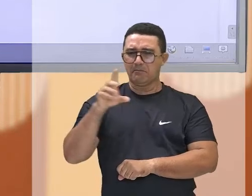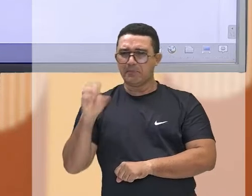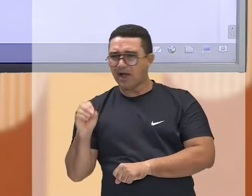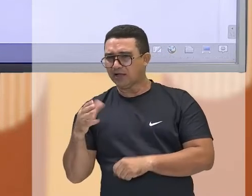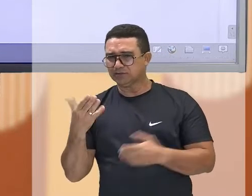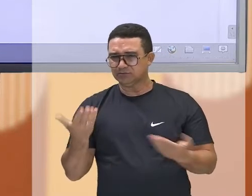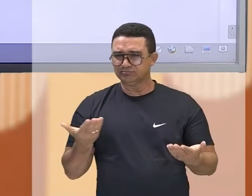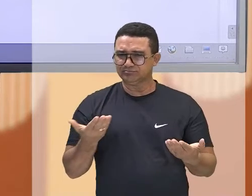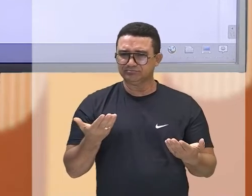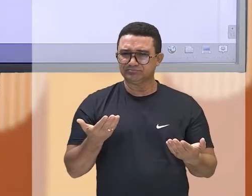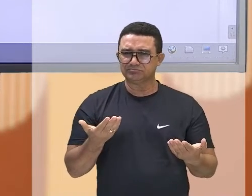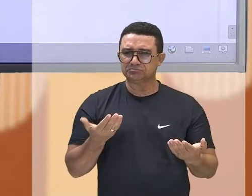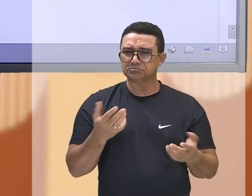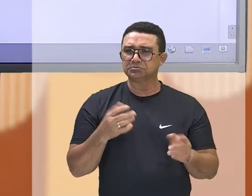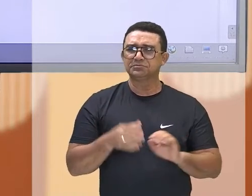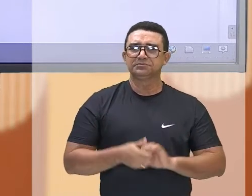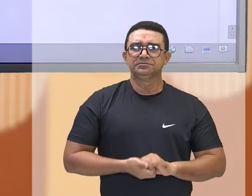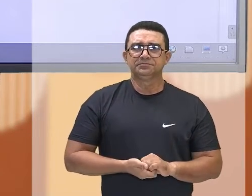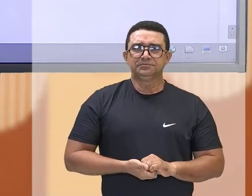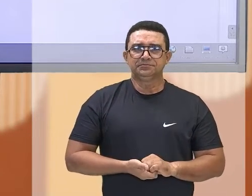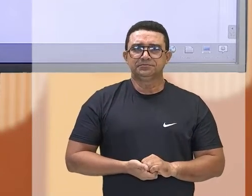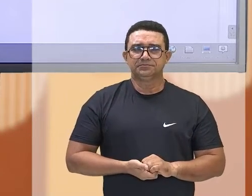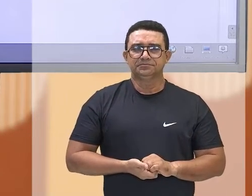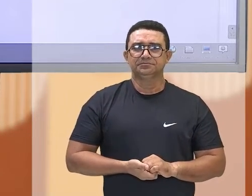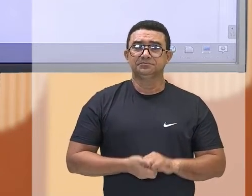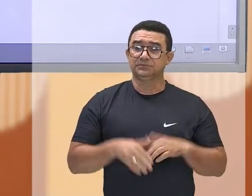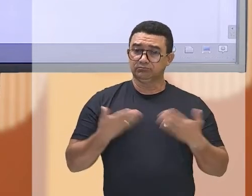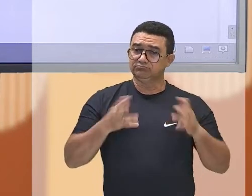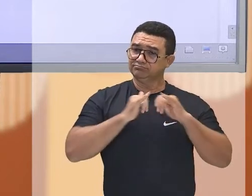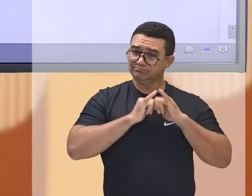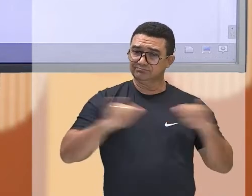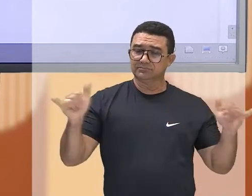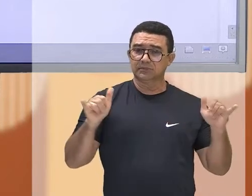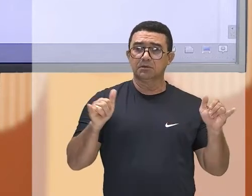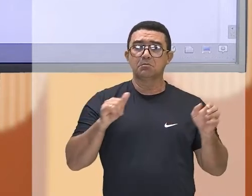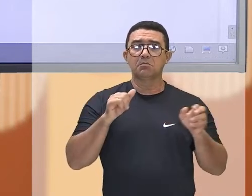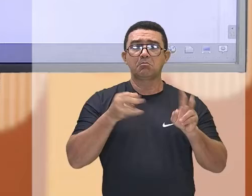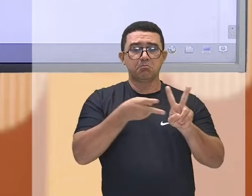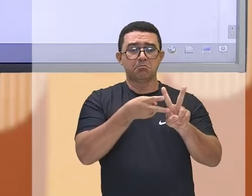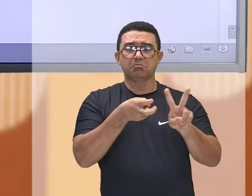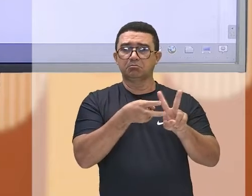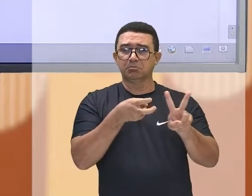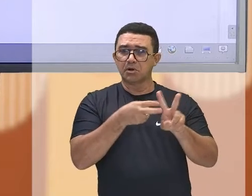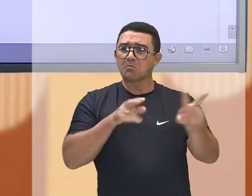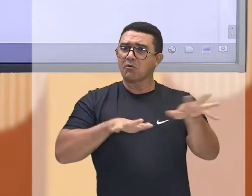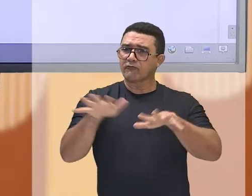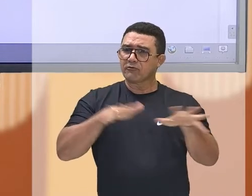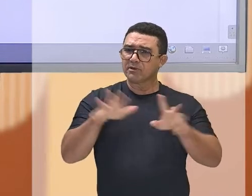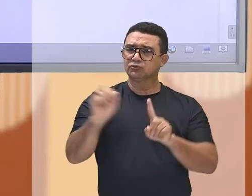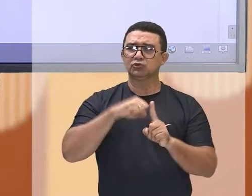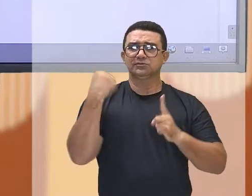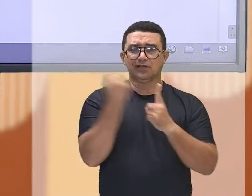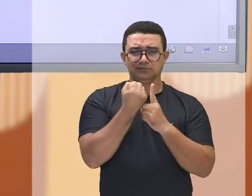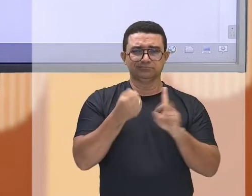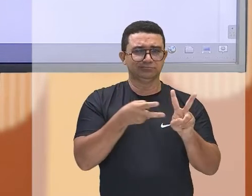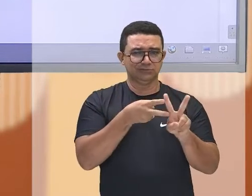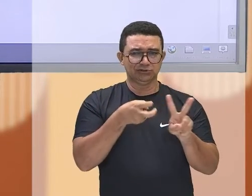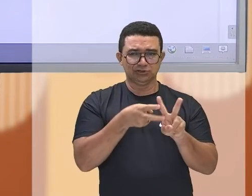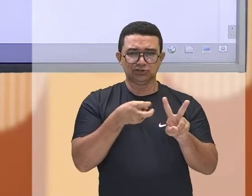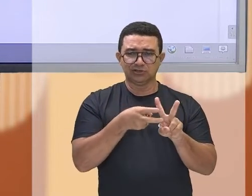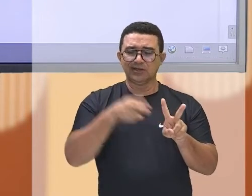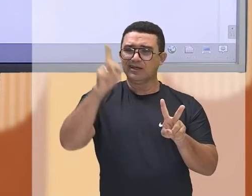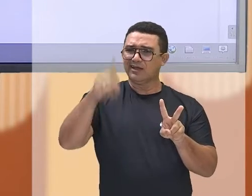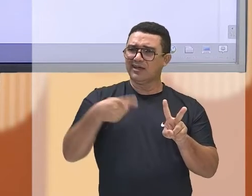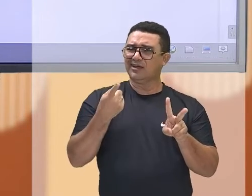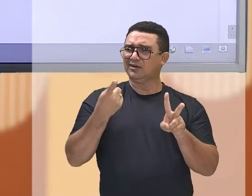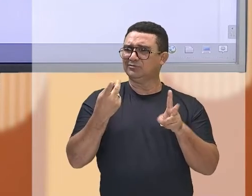essa denominação. Porque, como eu já falei, para a população indígena, os movimentos sociais indígenas, é um termo mais